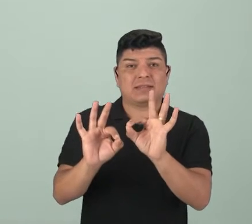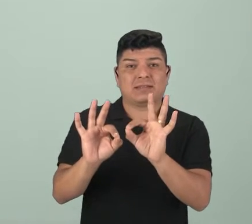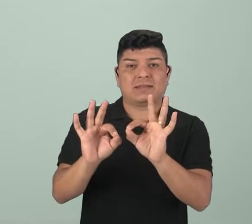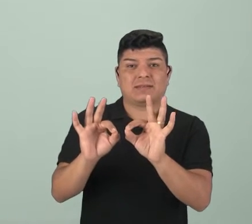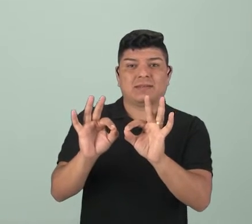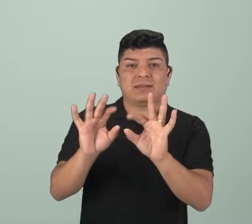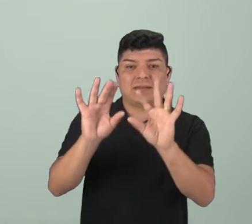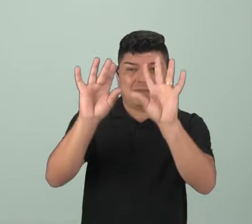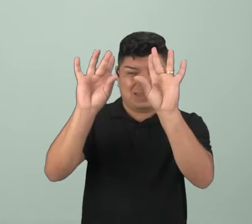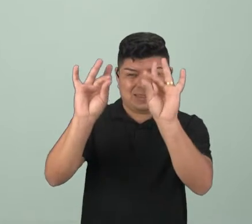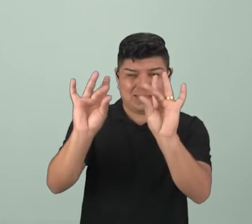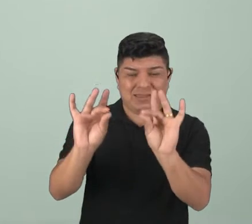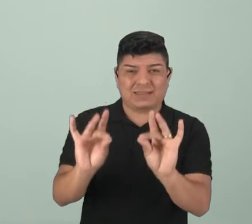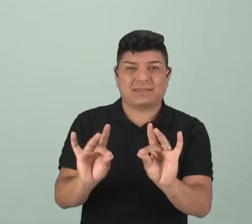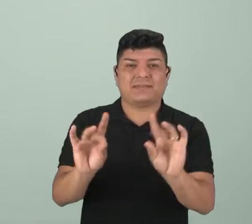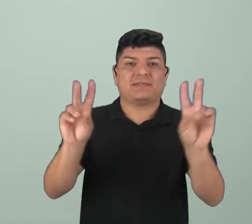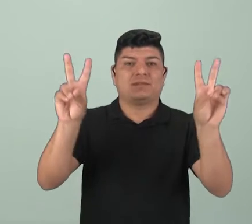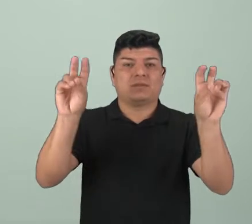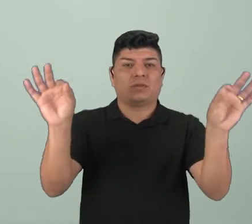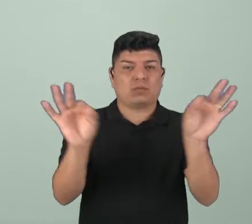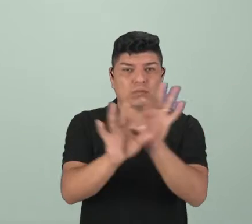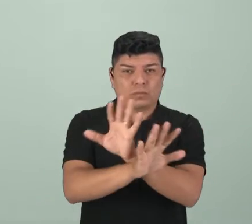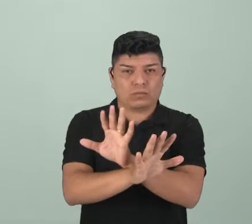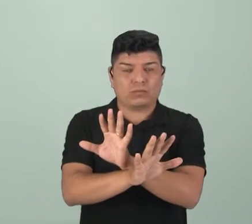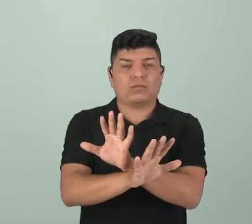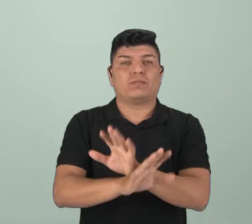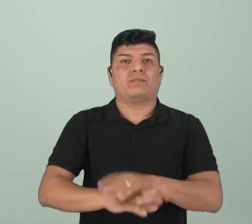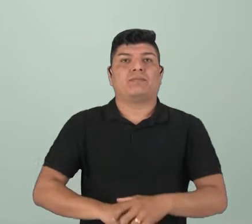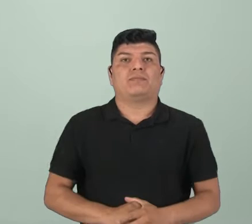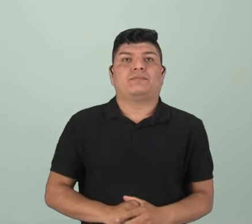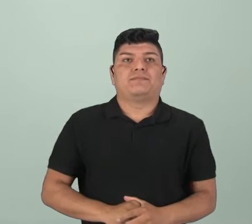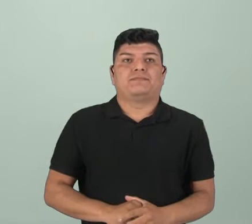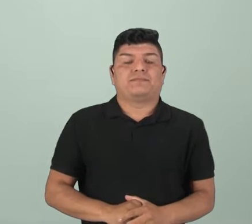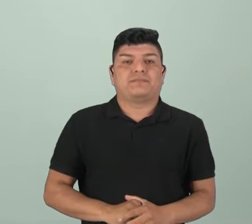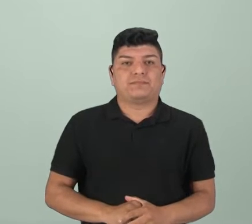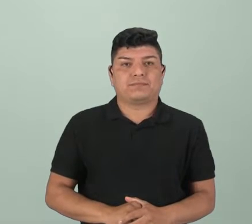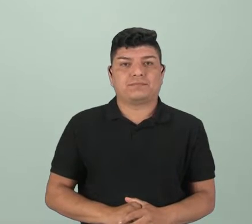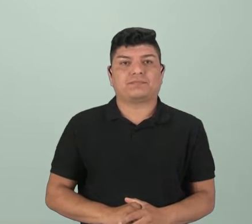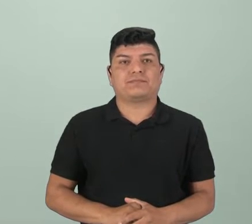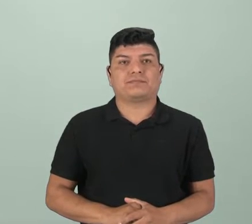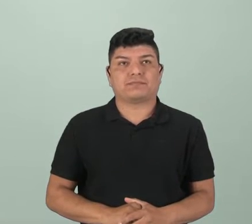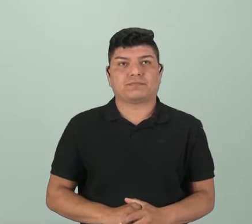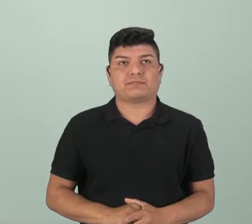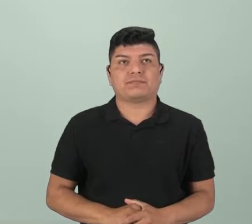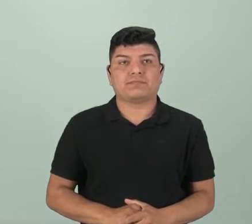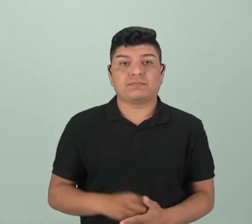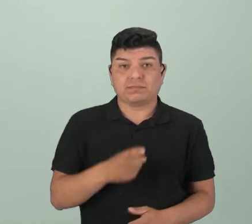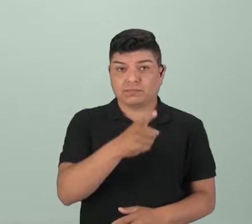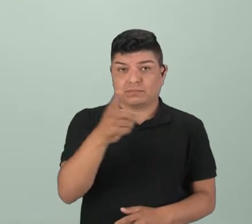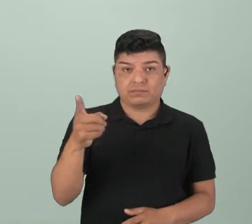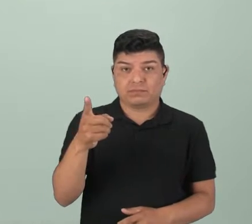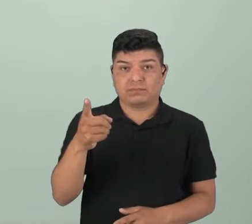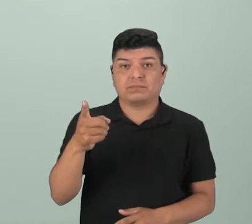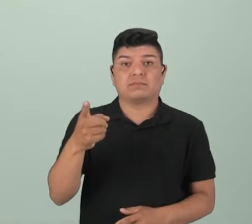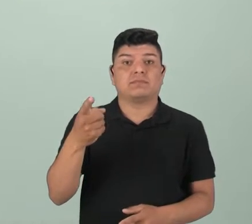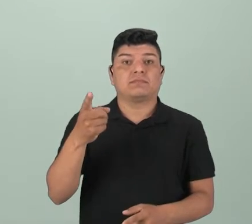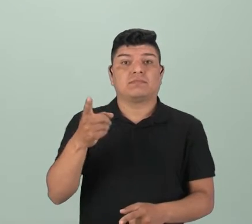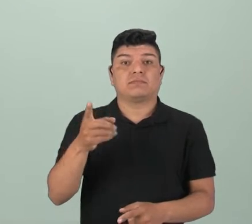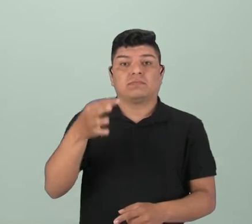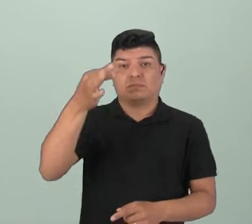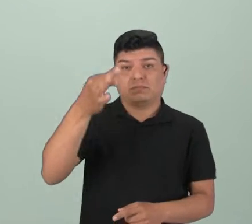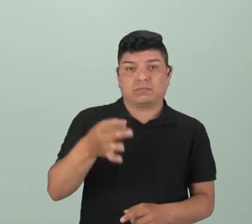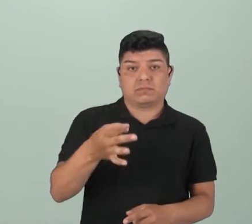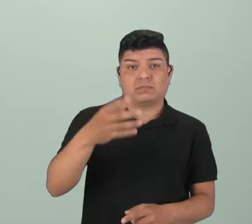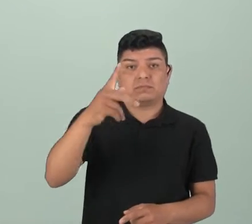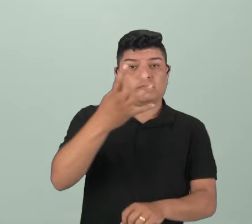sobre determinado assunto já pronto, tá bom? Aí você que vai determinar, né, dentro